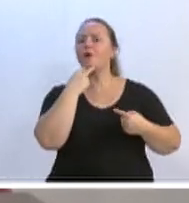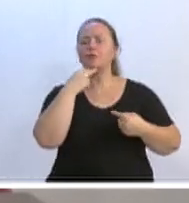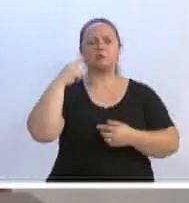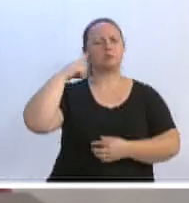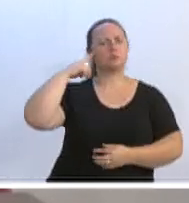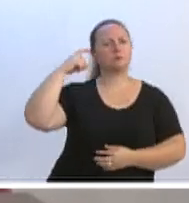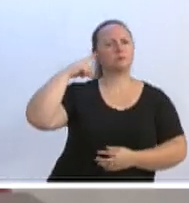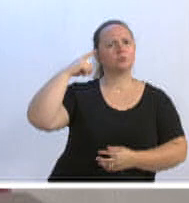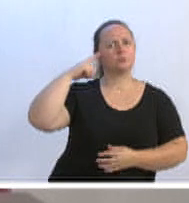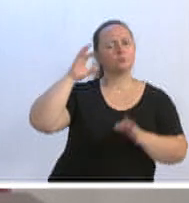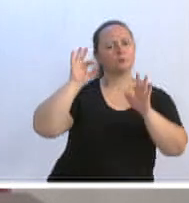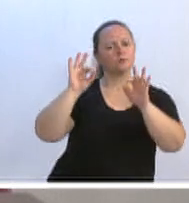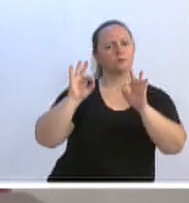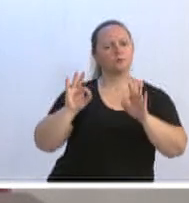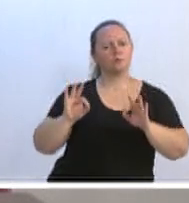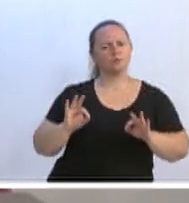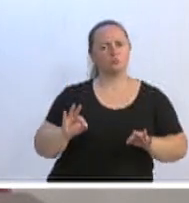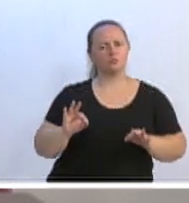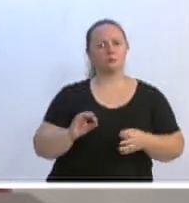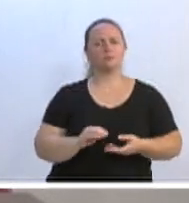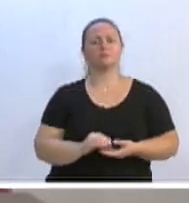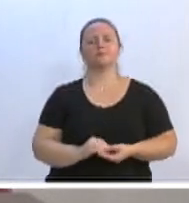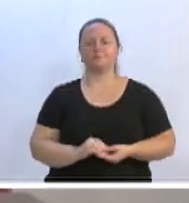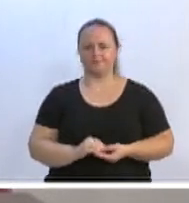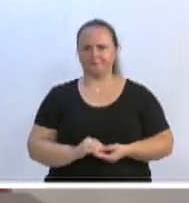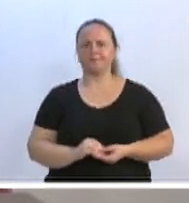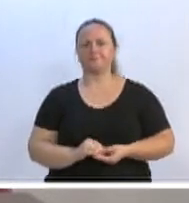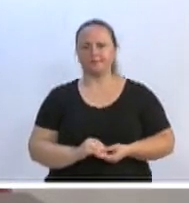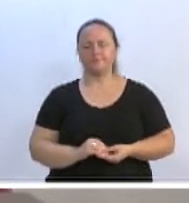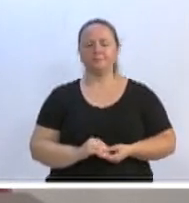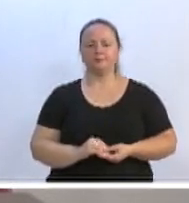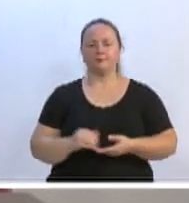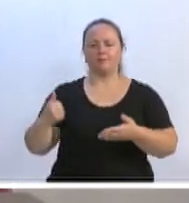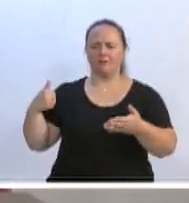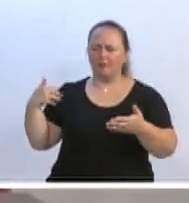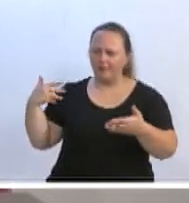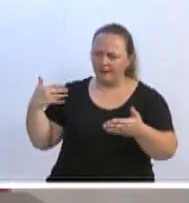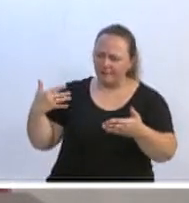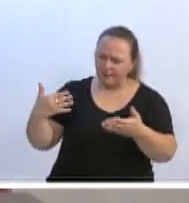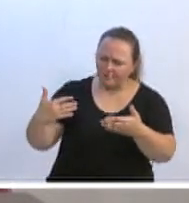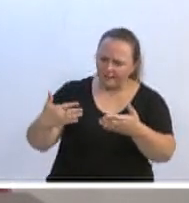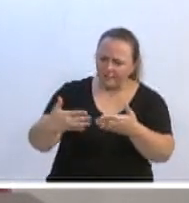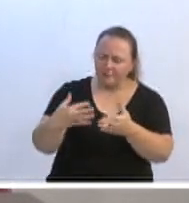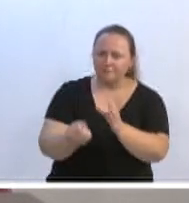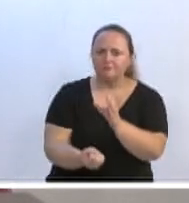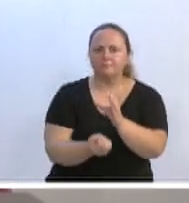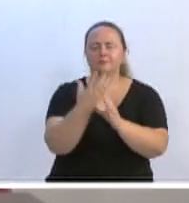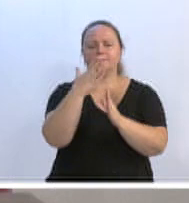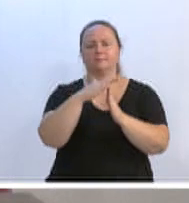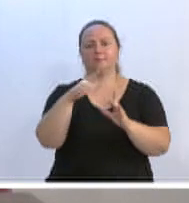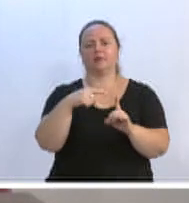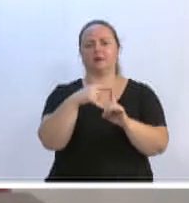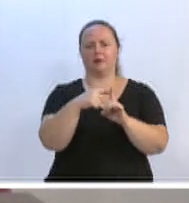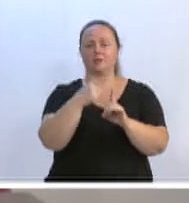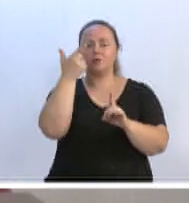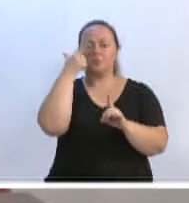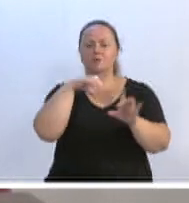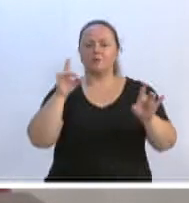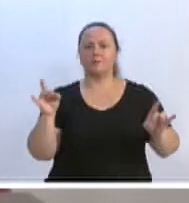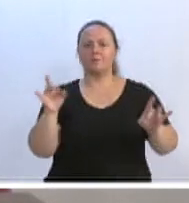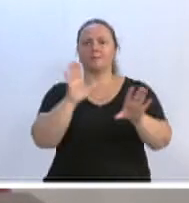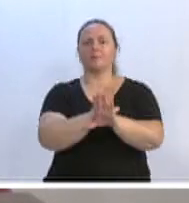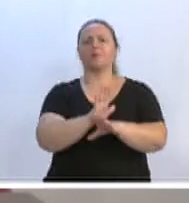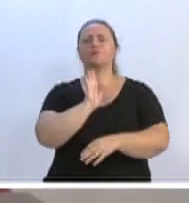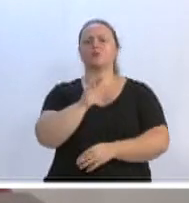sonorização. No decorrer deste tempo da Igreja, já foram capacitados mais de 10